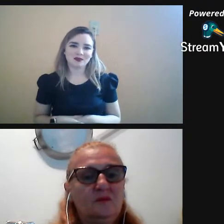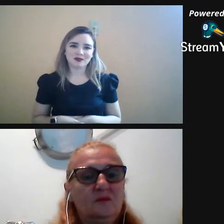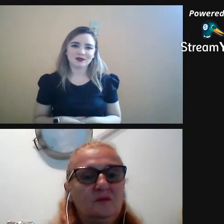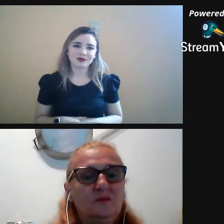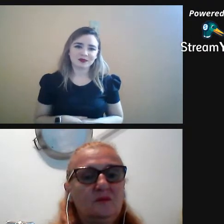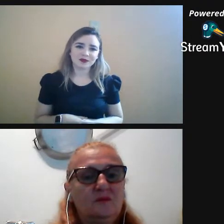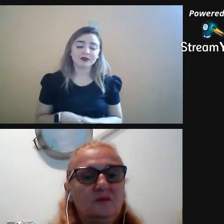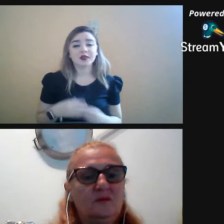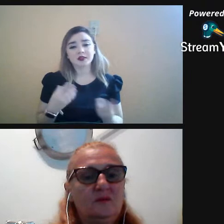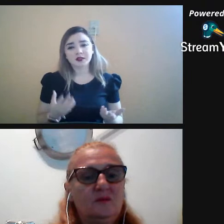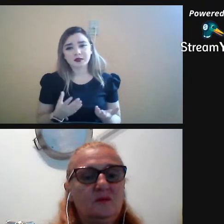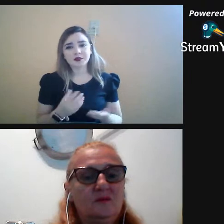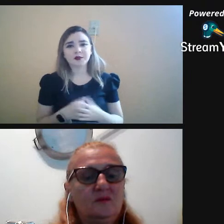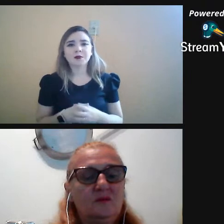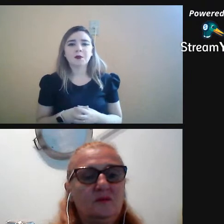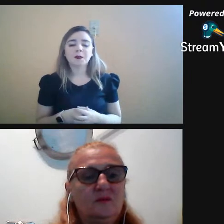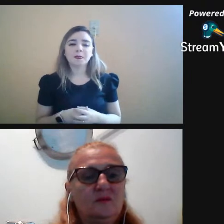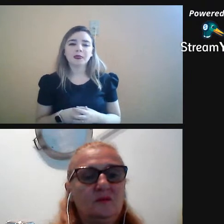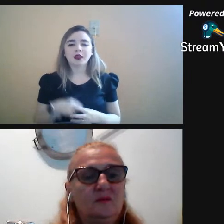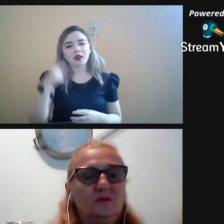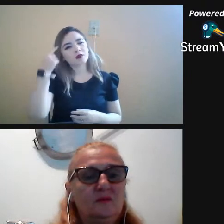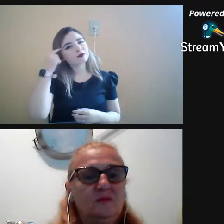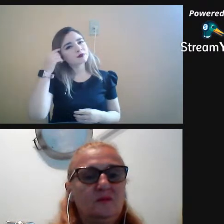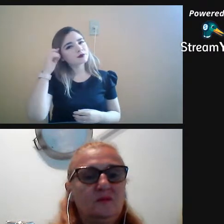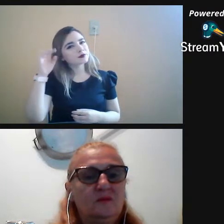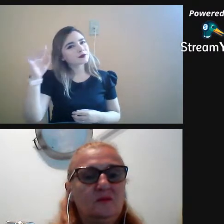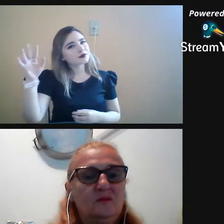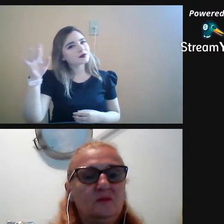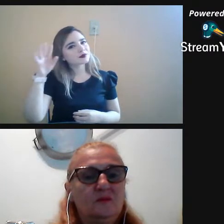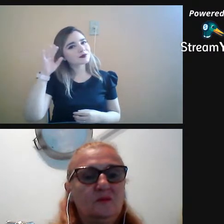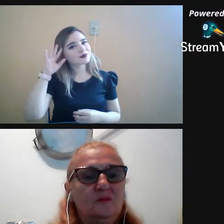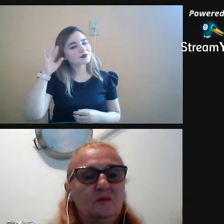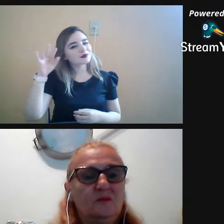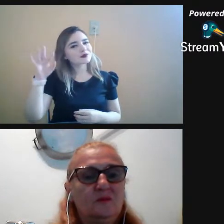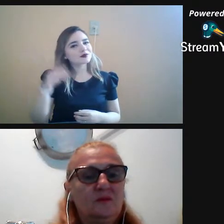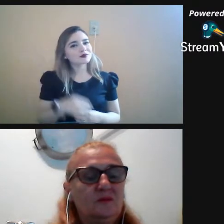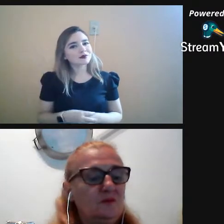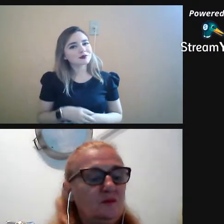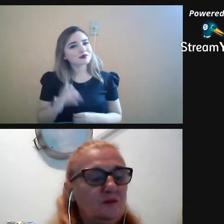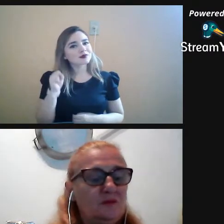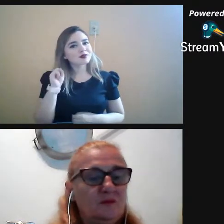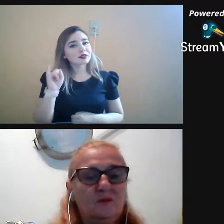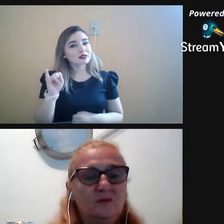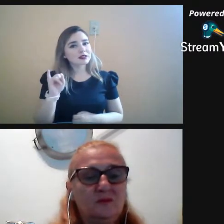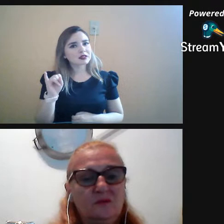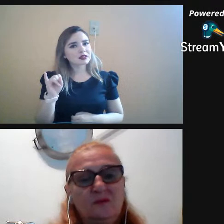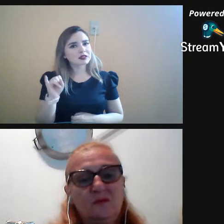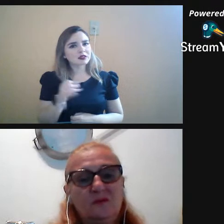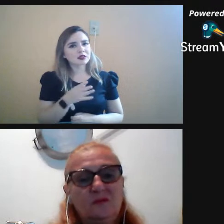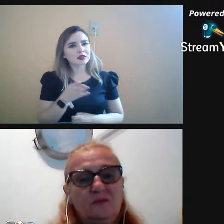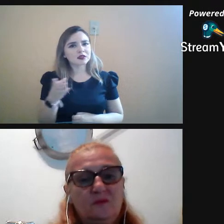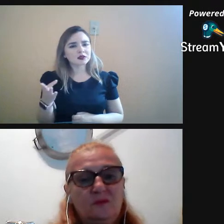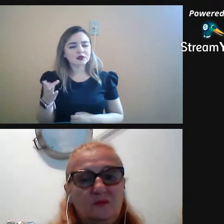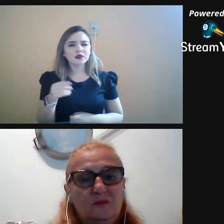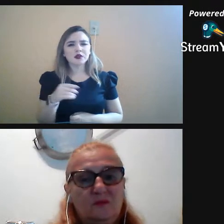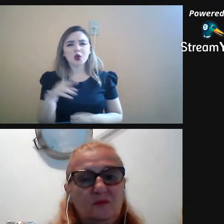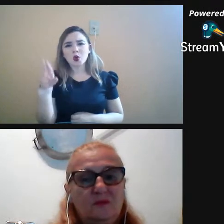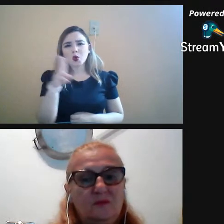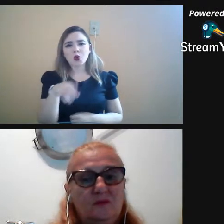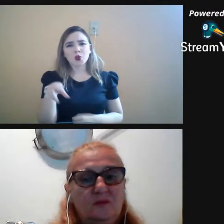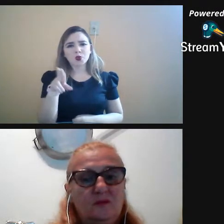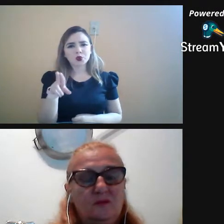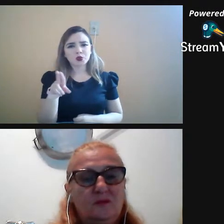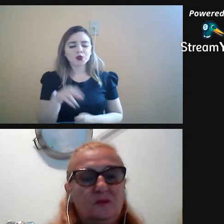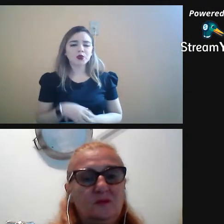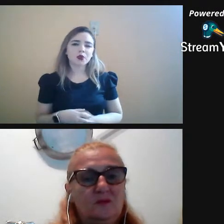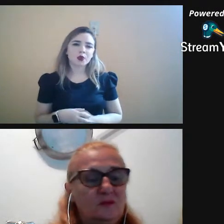E aí, eu fico pensando se o que, que você usaria, se você tivesse que